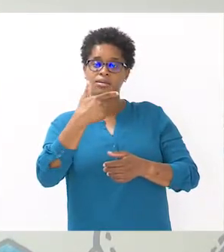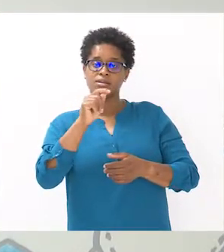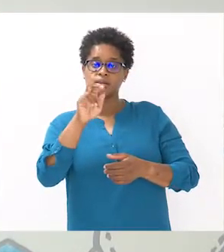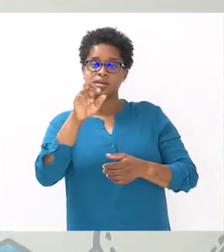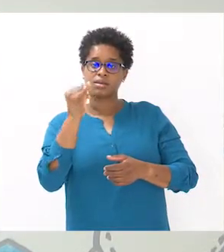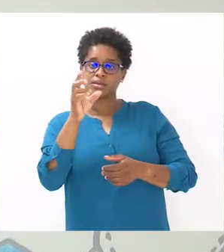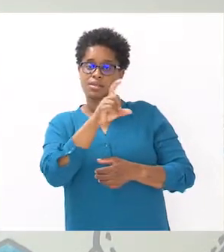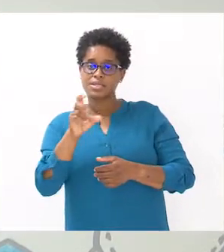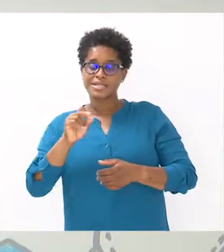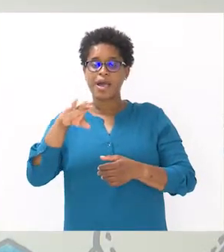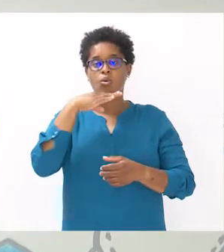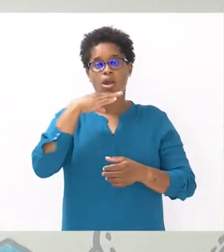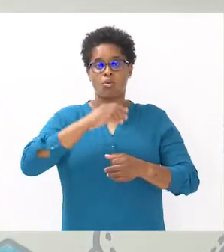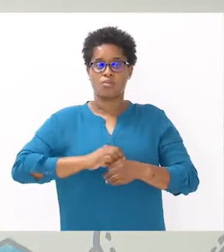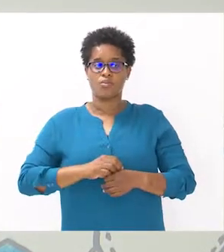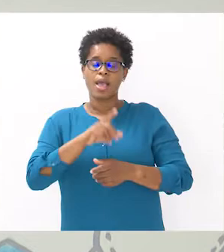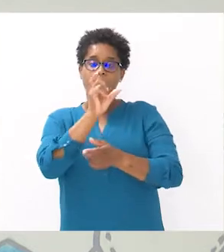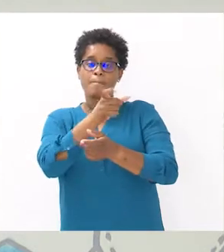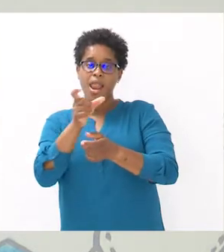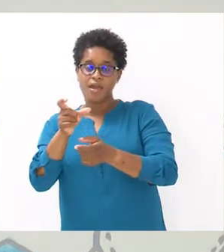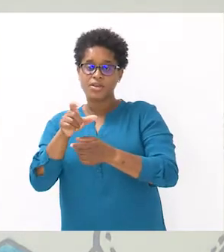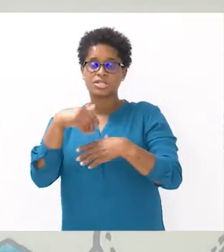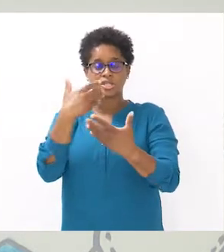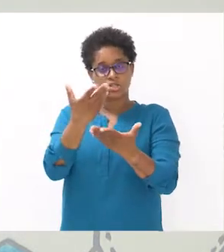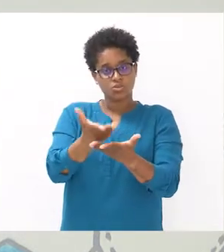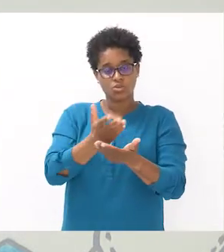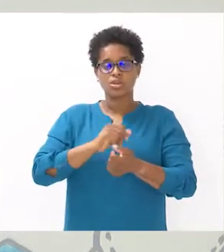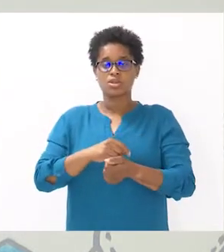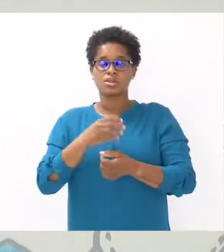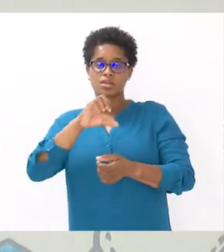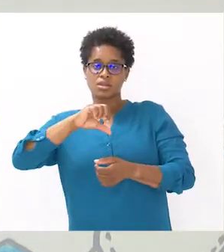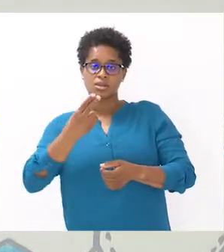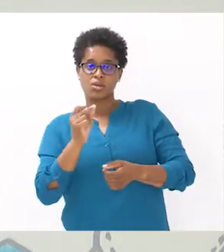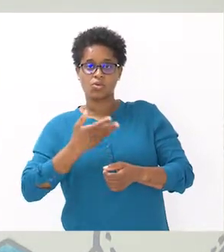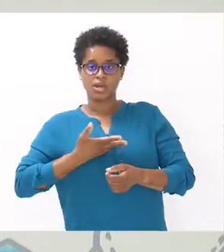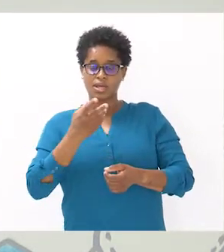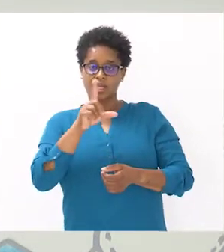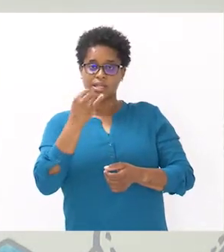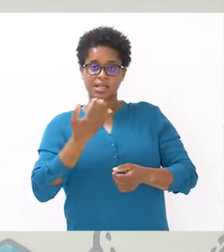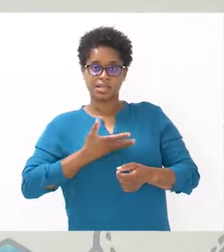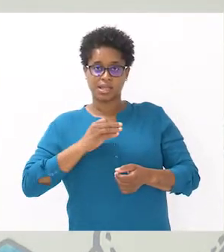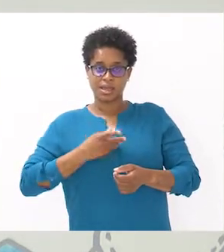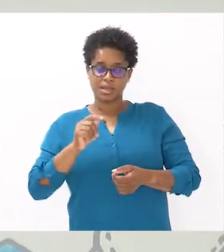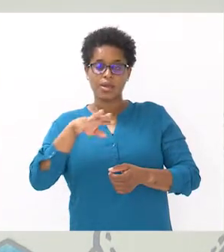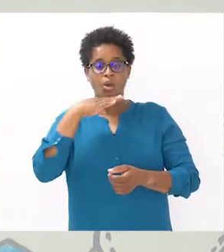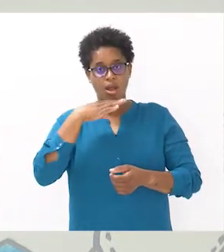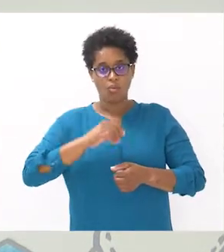o cão. As palavras que atribuem qualidades ao